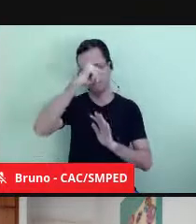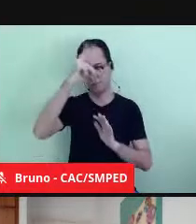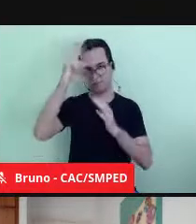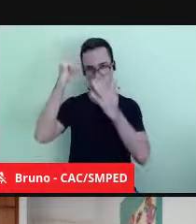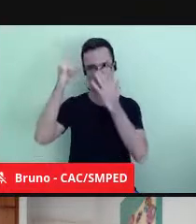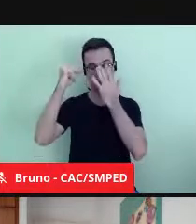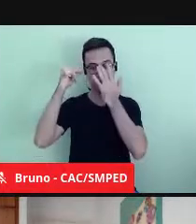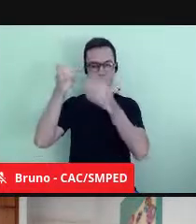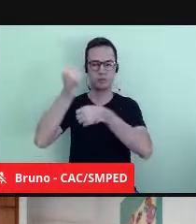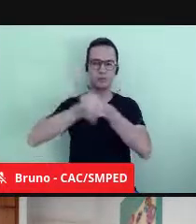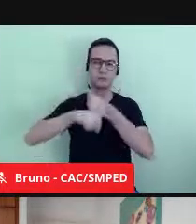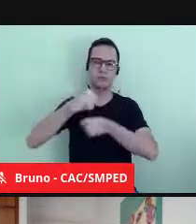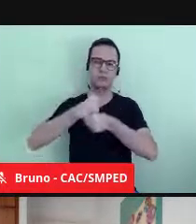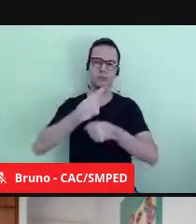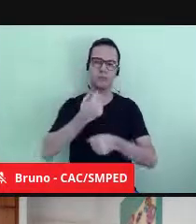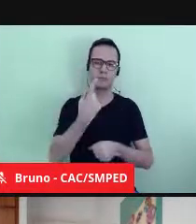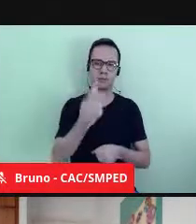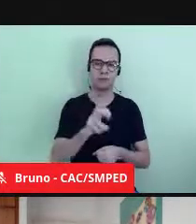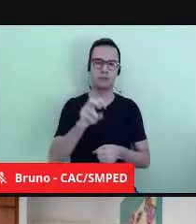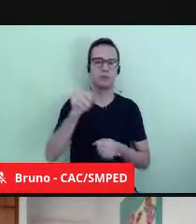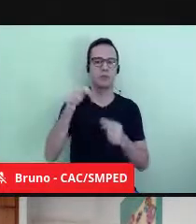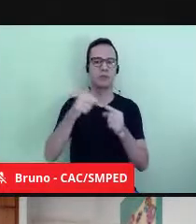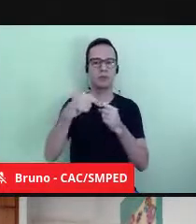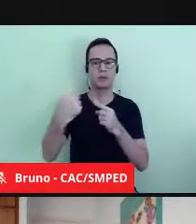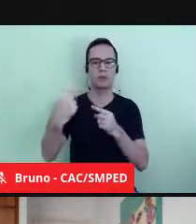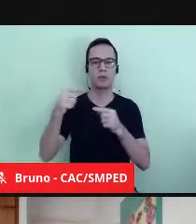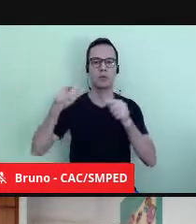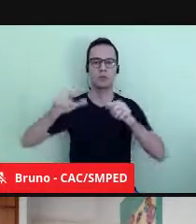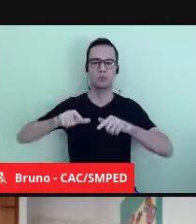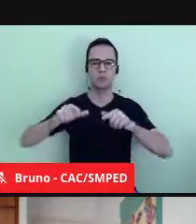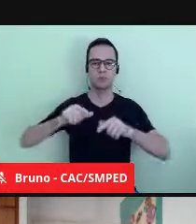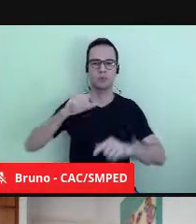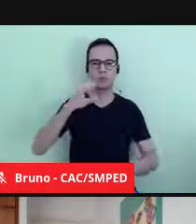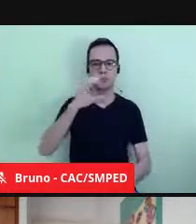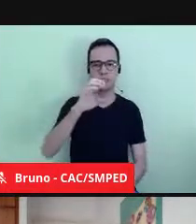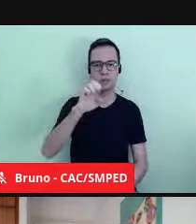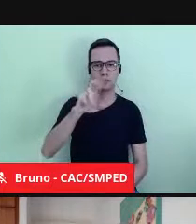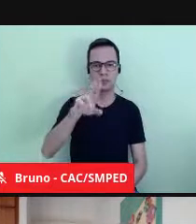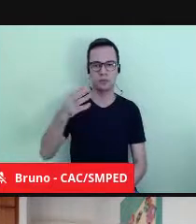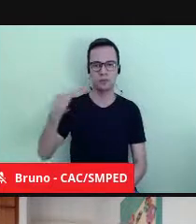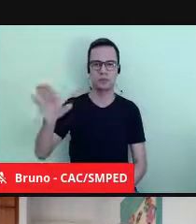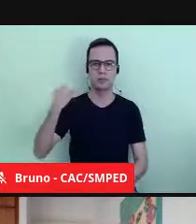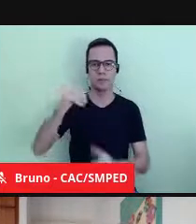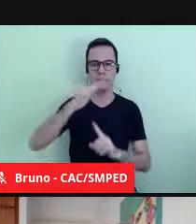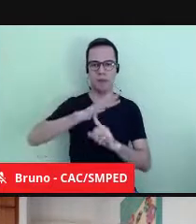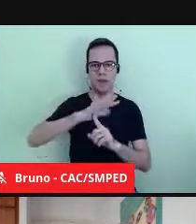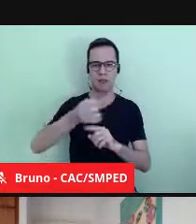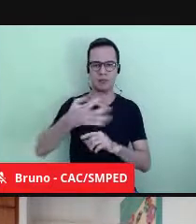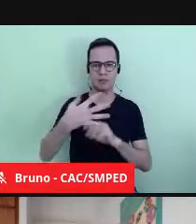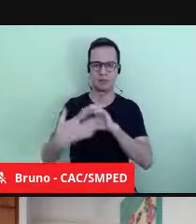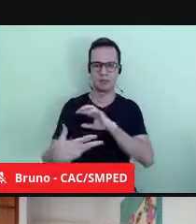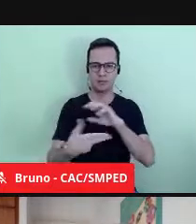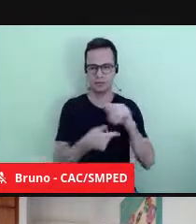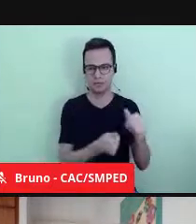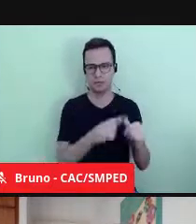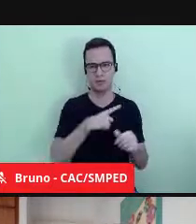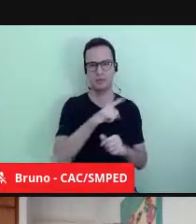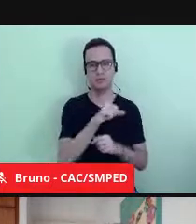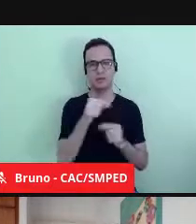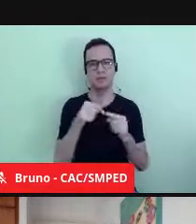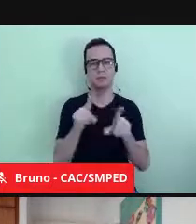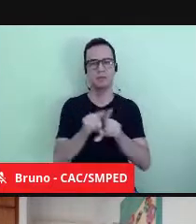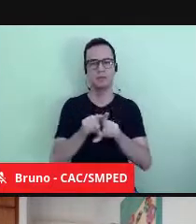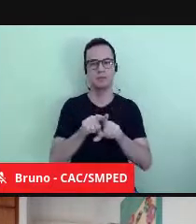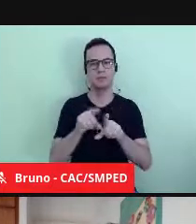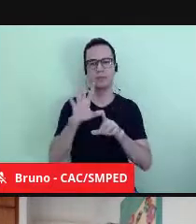em 2015, que é o Território Céu Parque Novo Mundo. O escritório que fez esse projeto transversal, Escritório de Arquitetura e